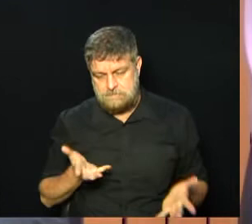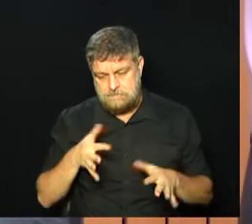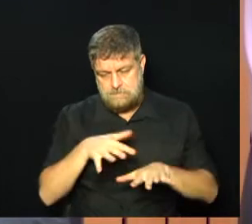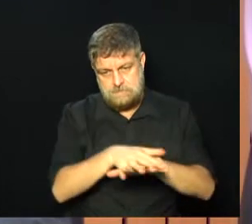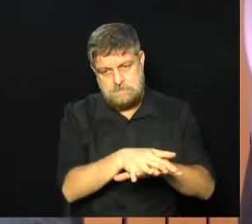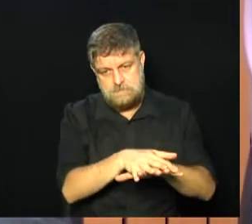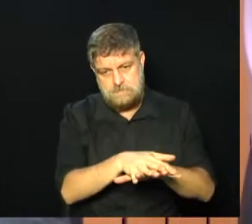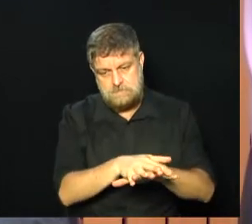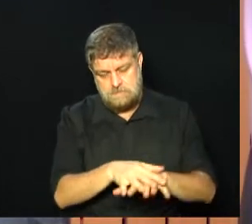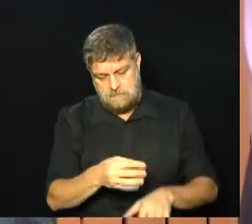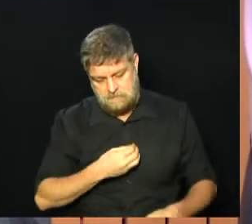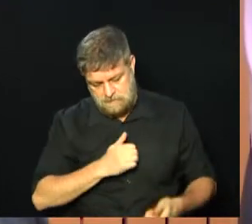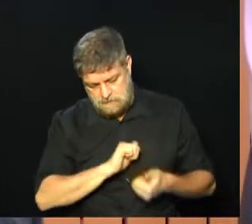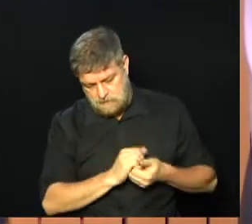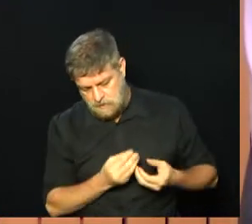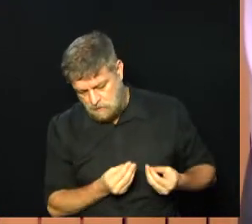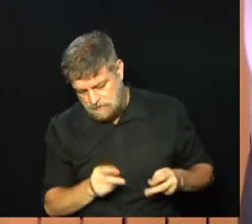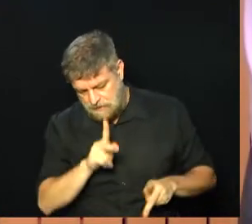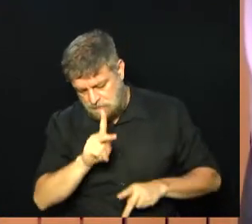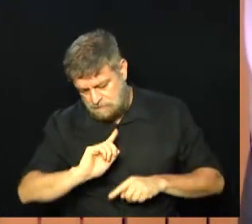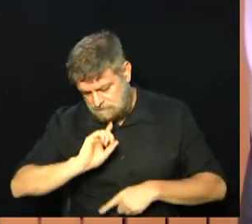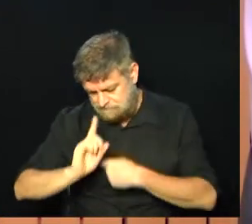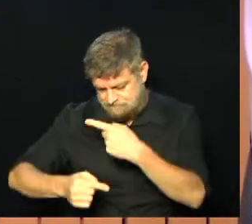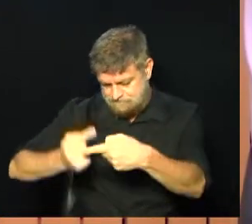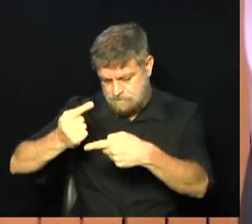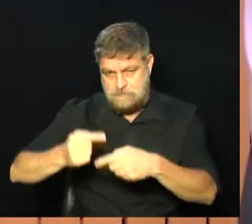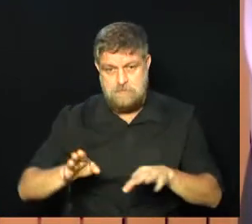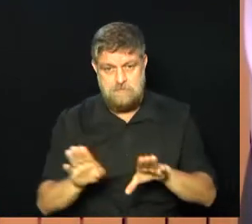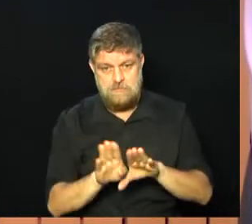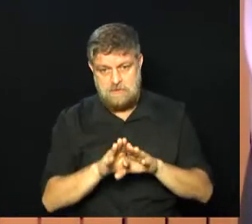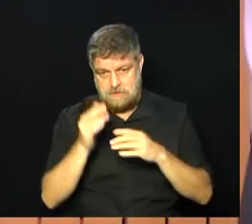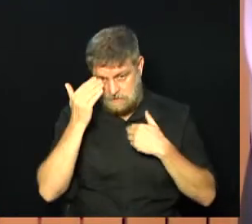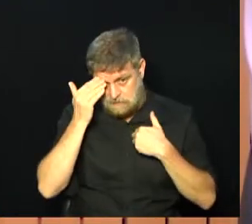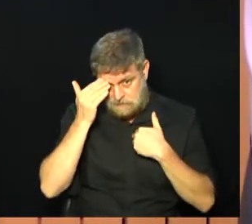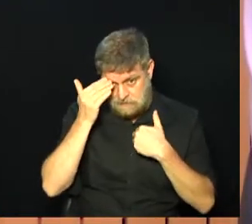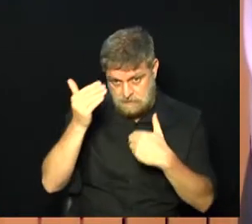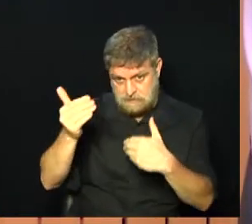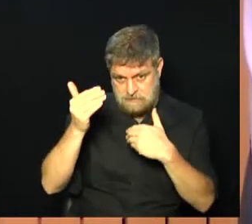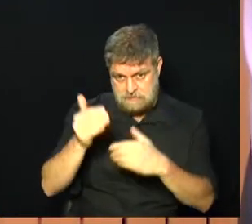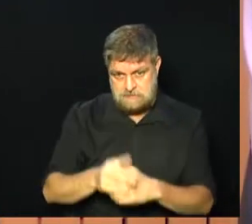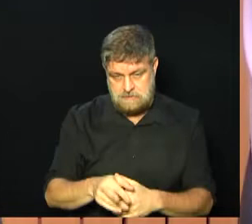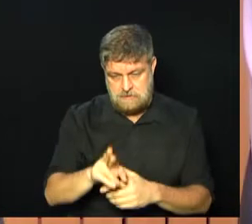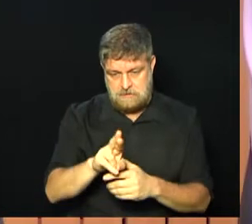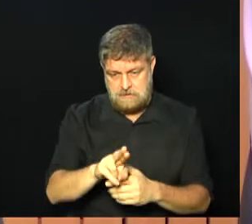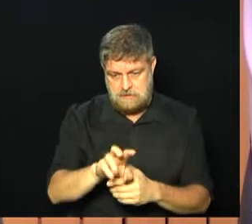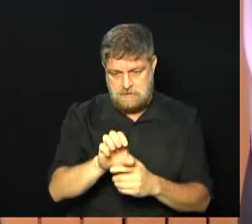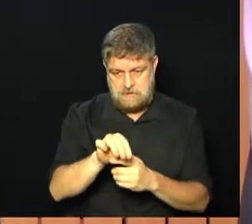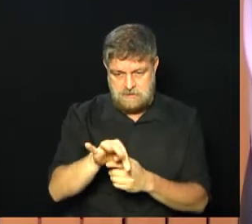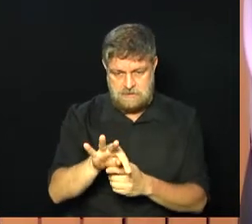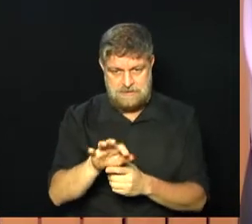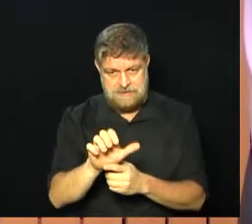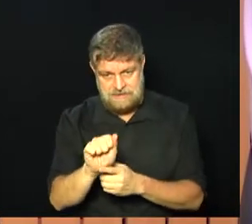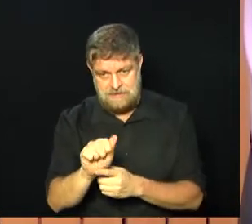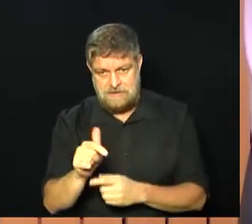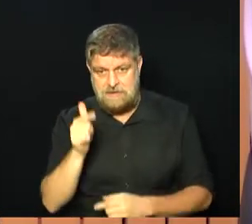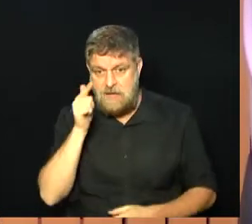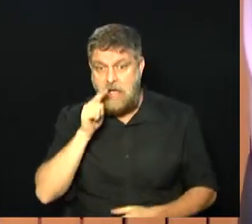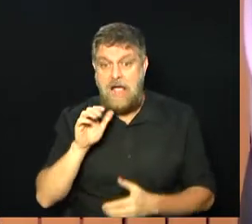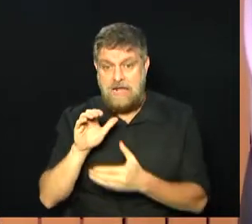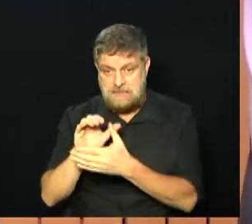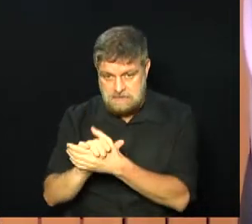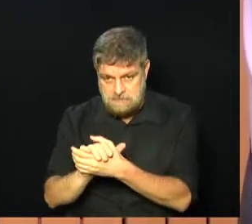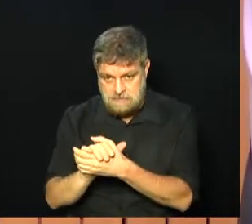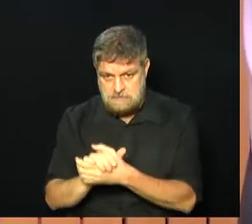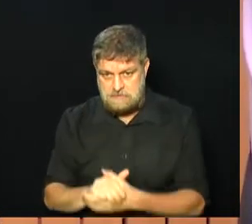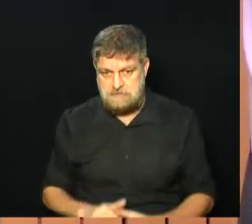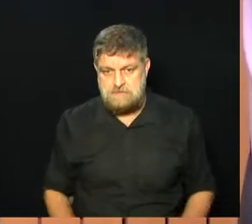de qualidade de vida para a nossa população. Também agradecer aqui a presença da Renata Sassi, da esposa, a